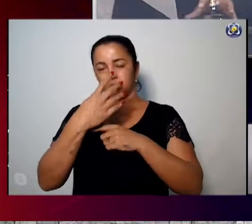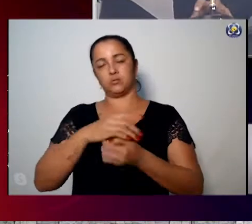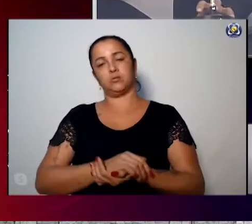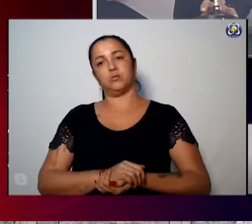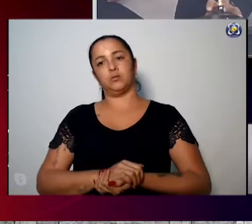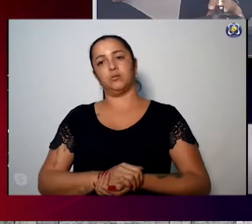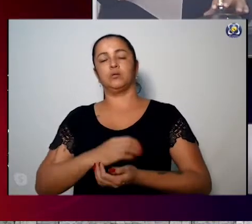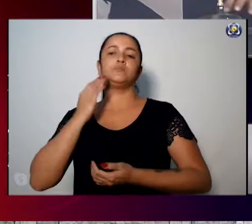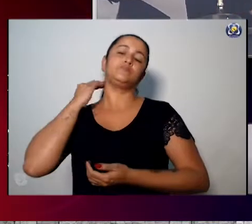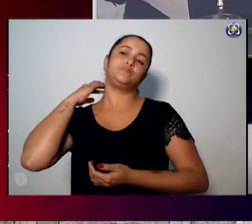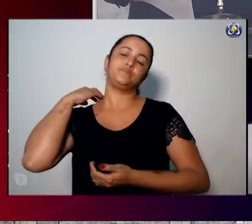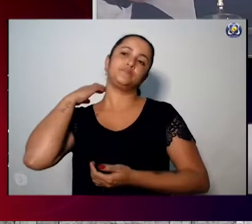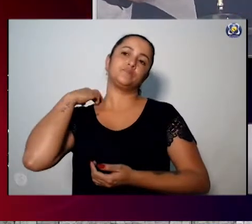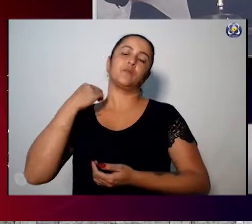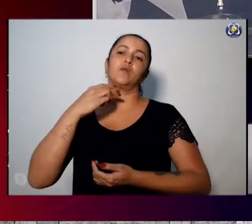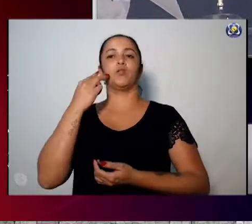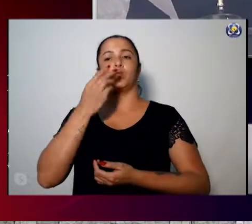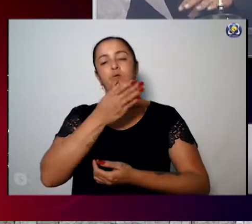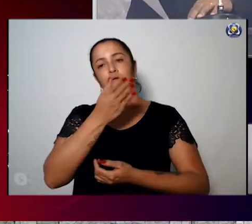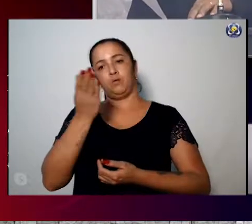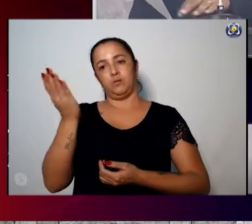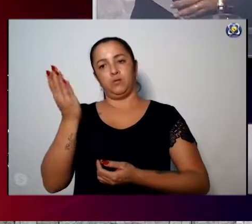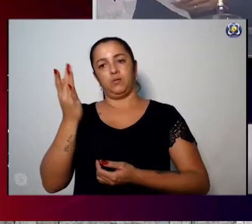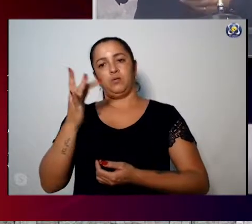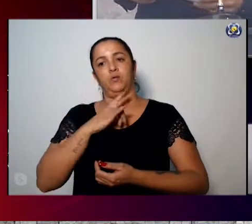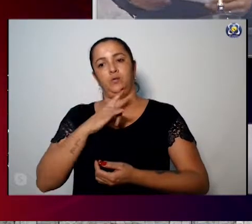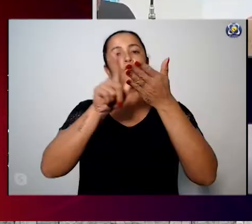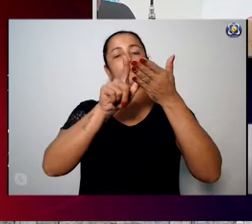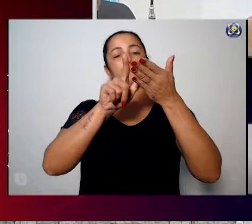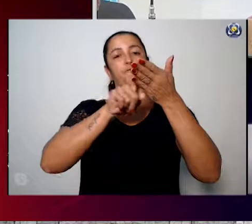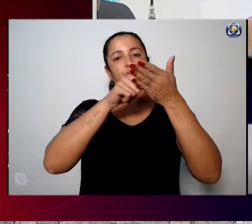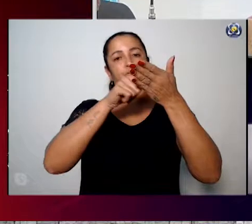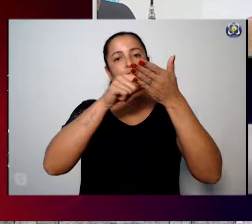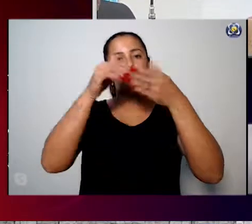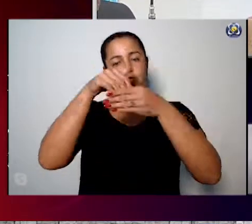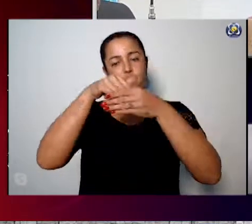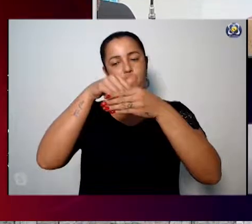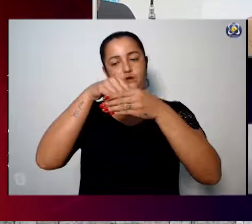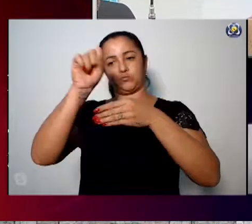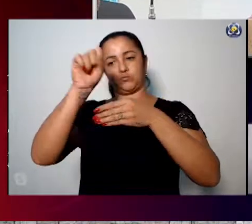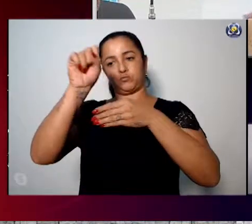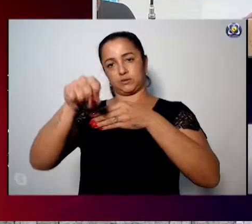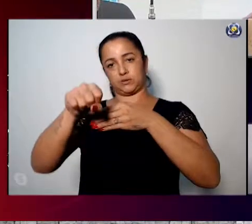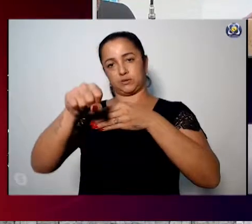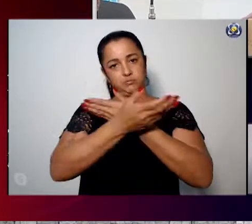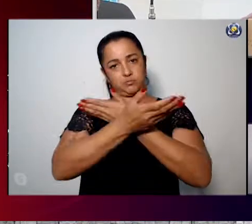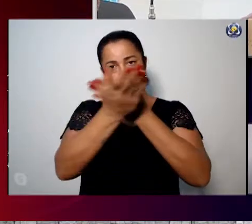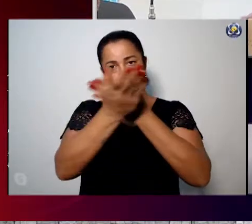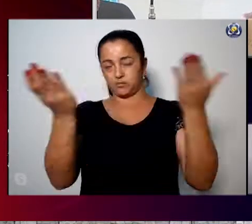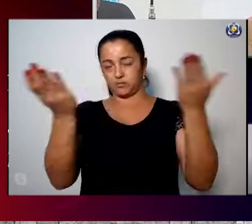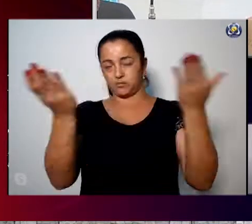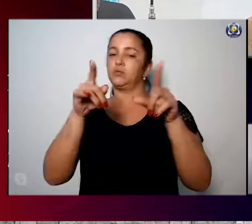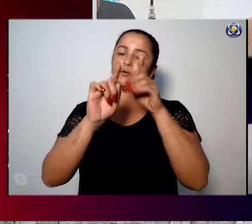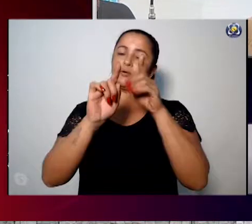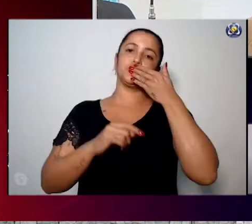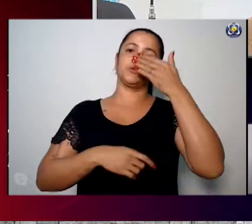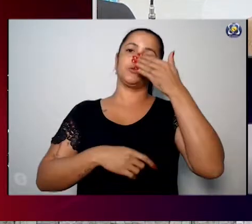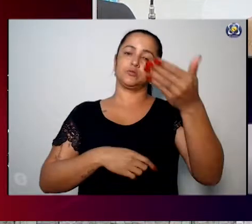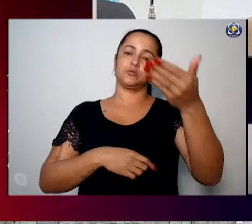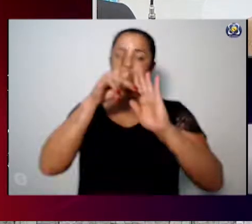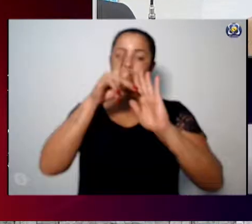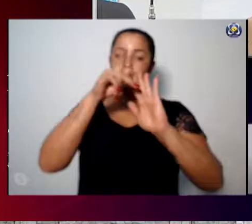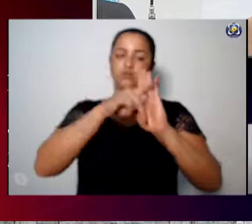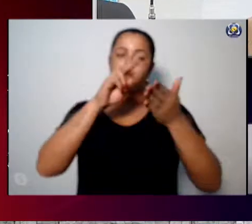sentindo tarde uma rua do loteamento bent viu o segundo de autoria do vereador carlos trigo denominou de